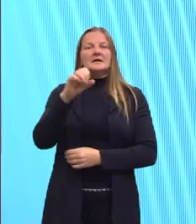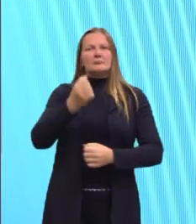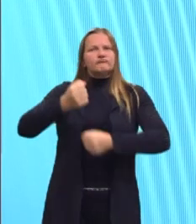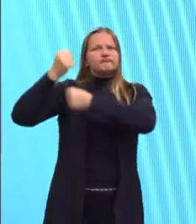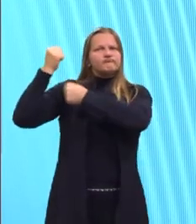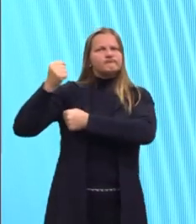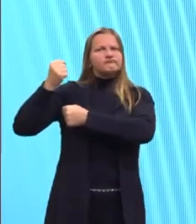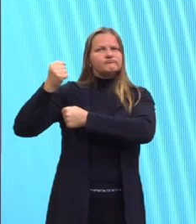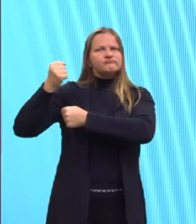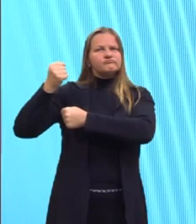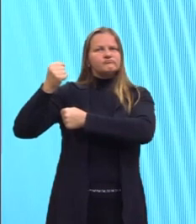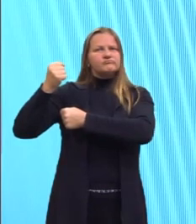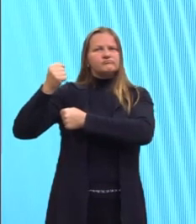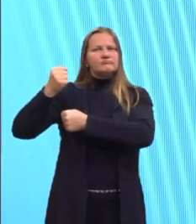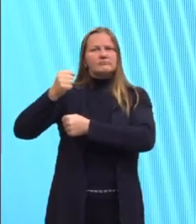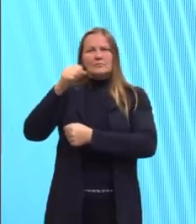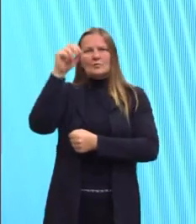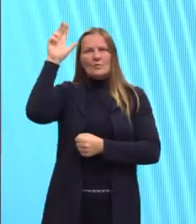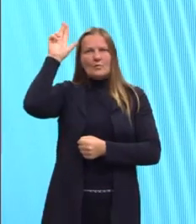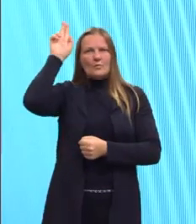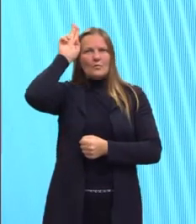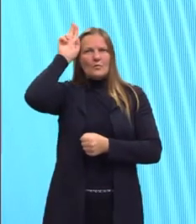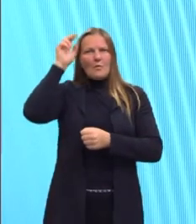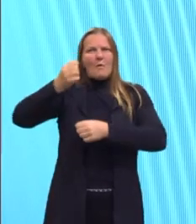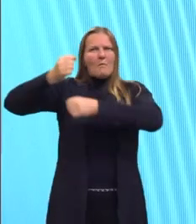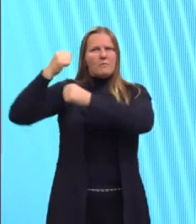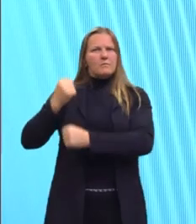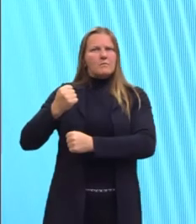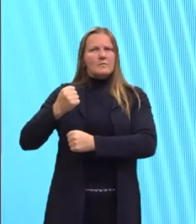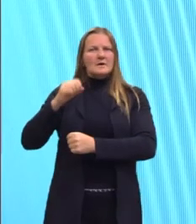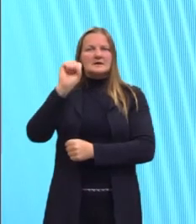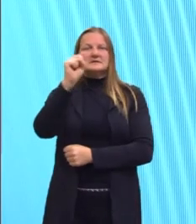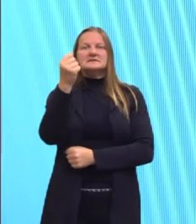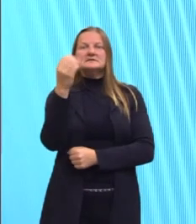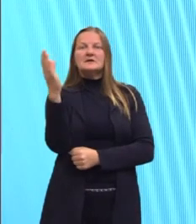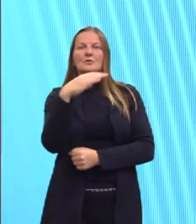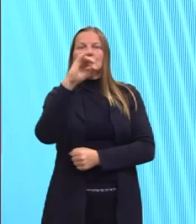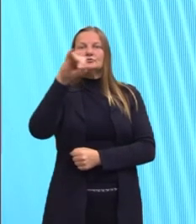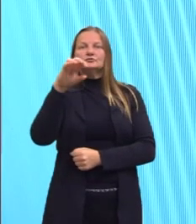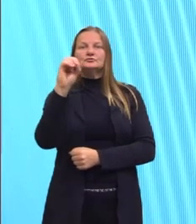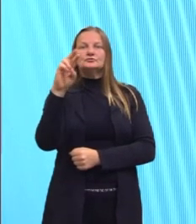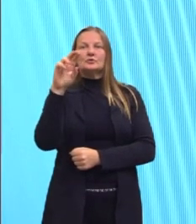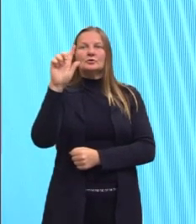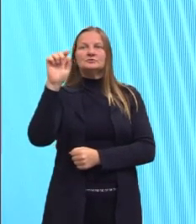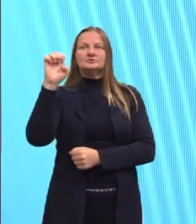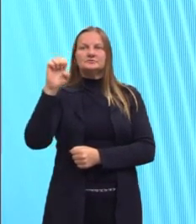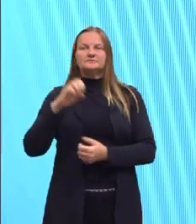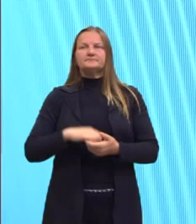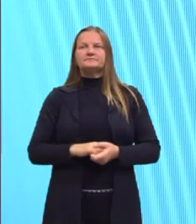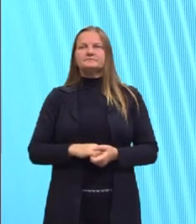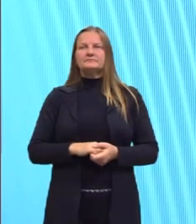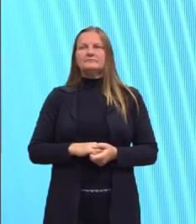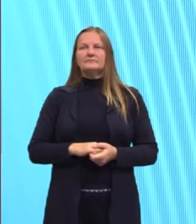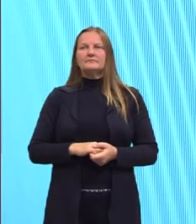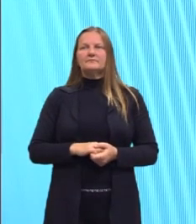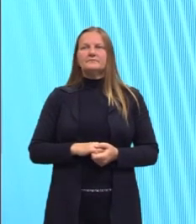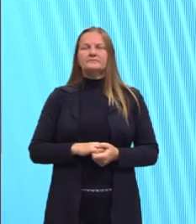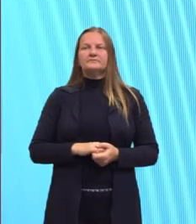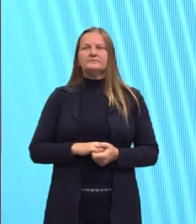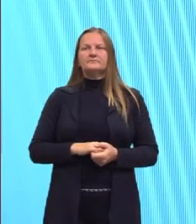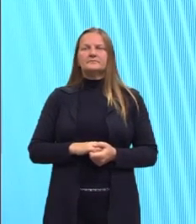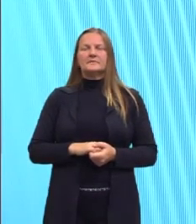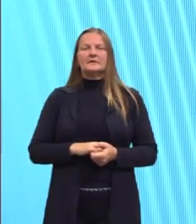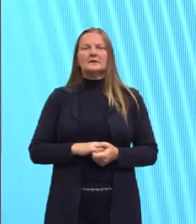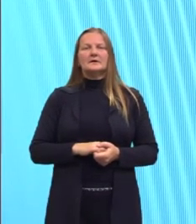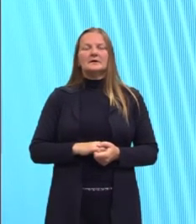né da ordem de São Jorge né que é uma bandeira branca com uma cruz no meio a grã-bretanha ó é